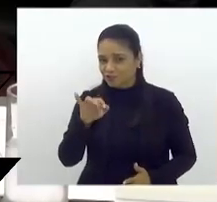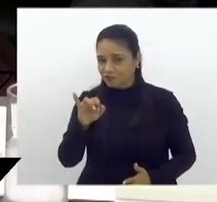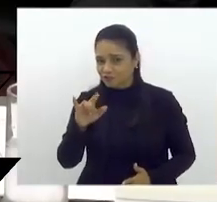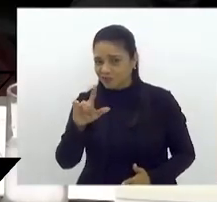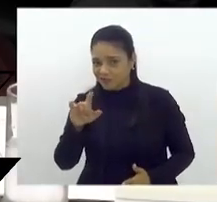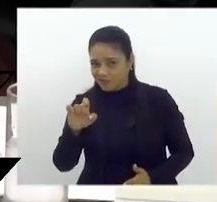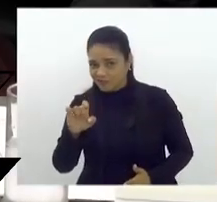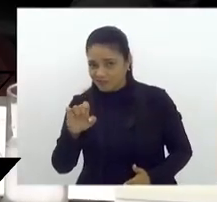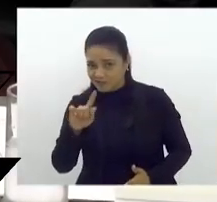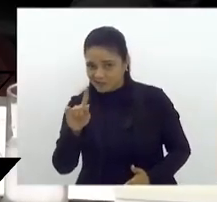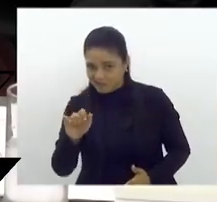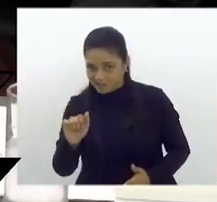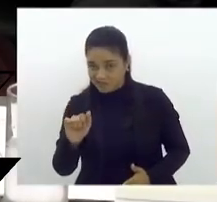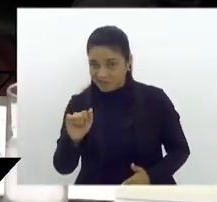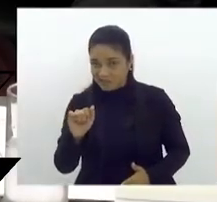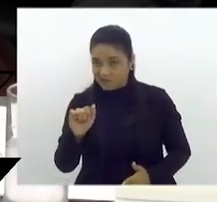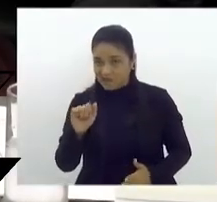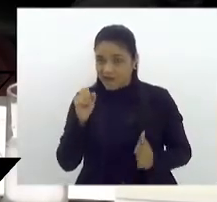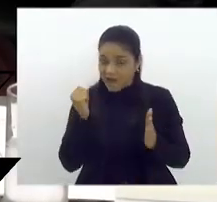assim,